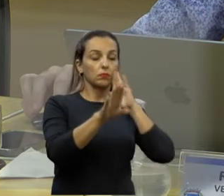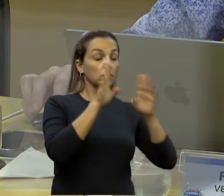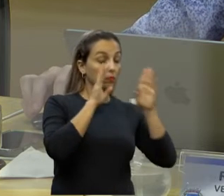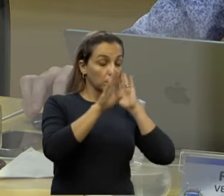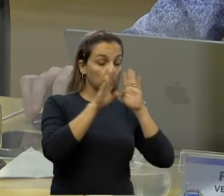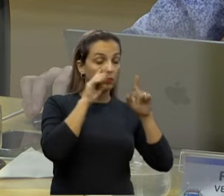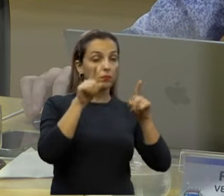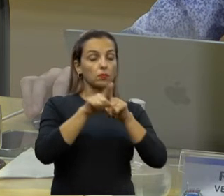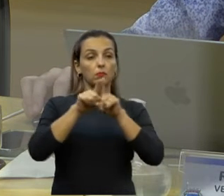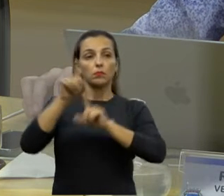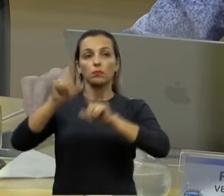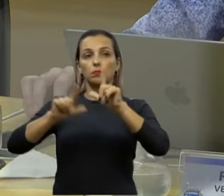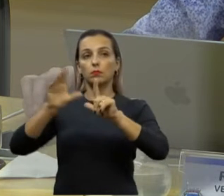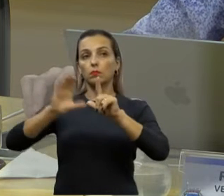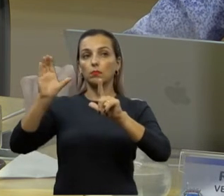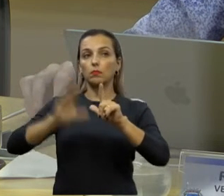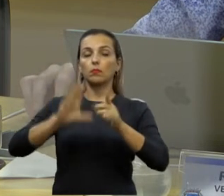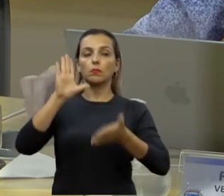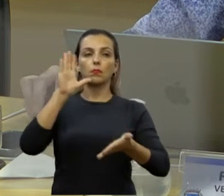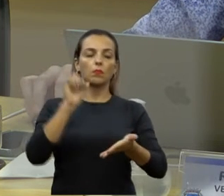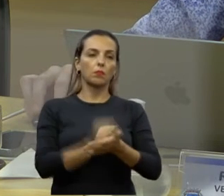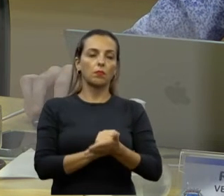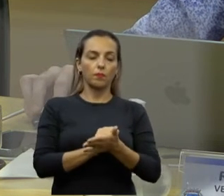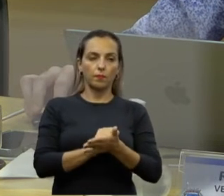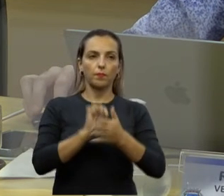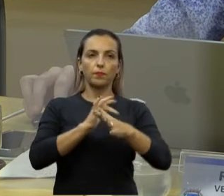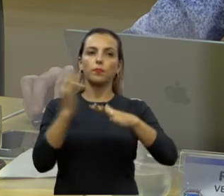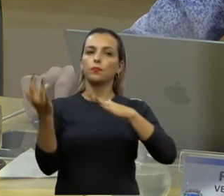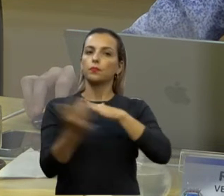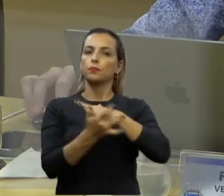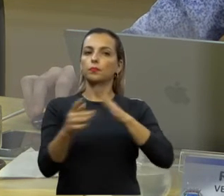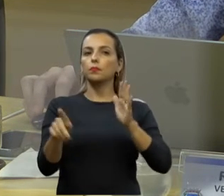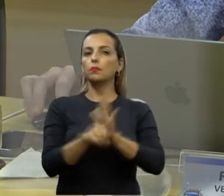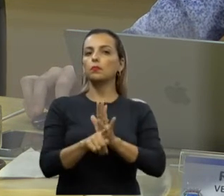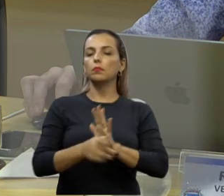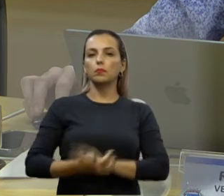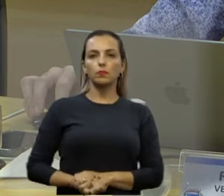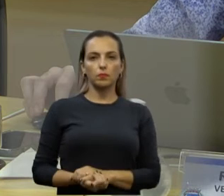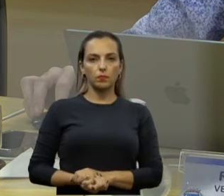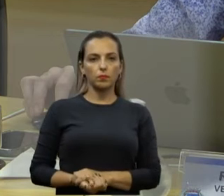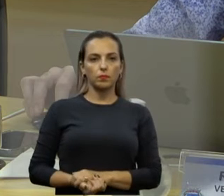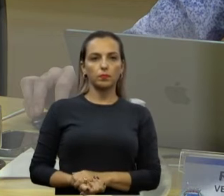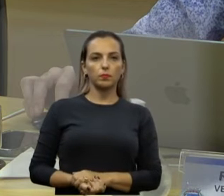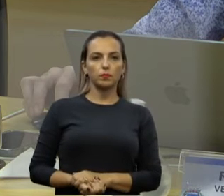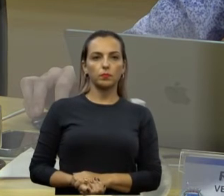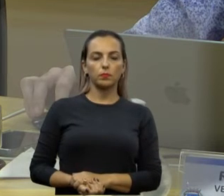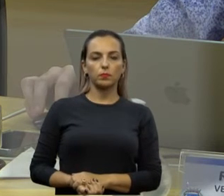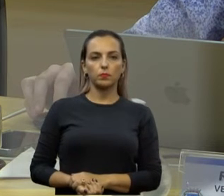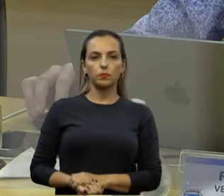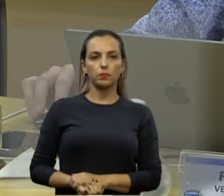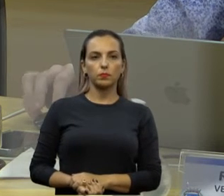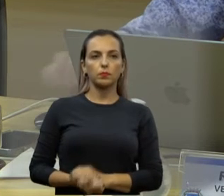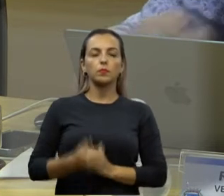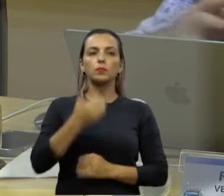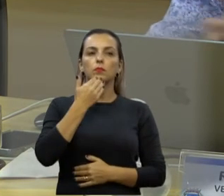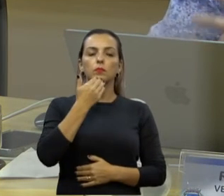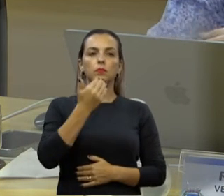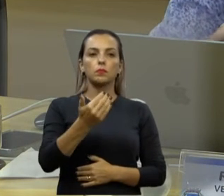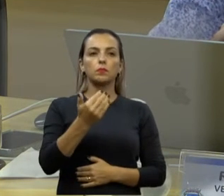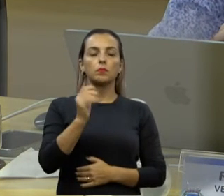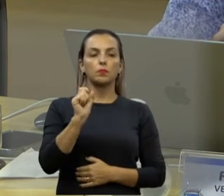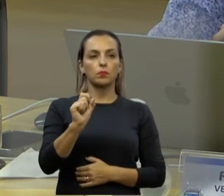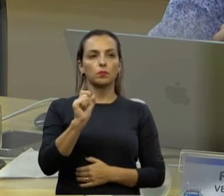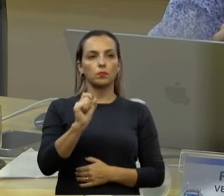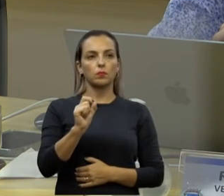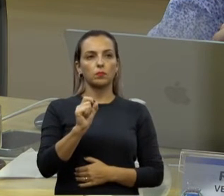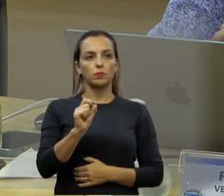depois vai ficar gravada na íntegra nos nossos portais aqui Peço aos vereadores que